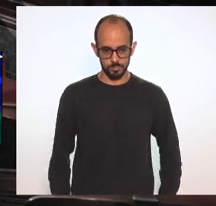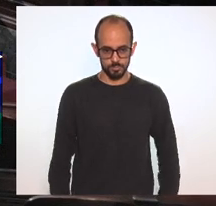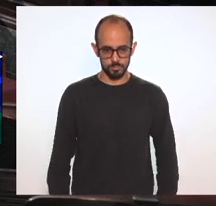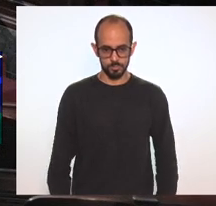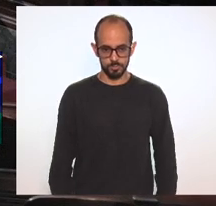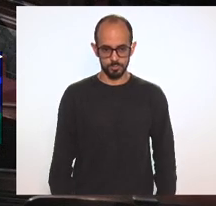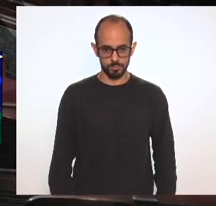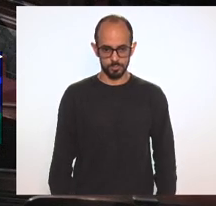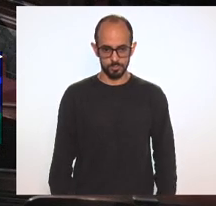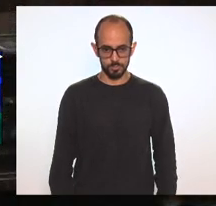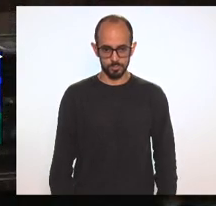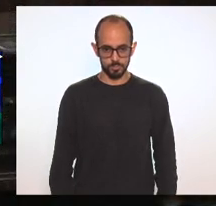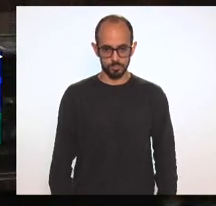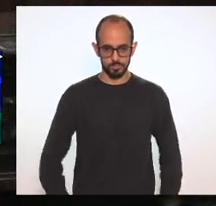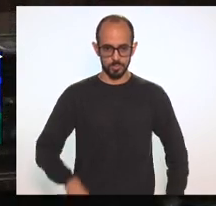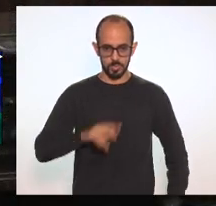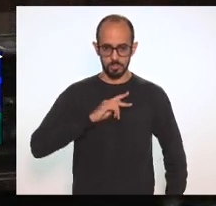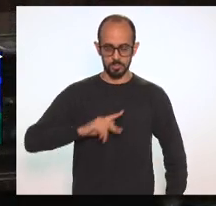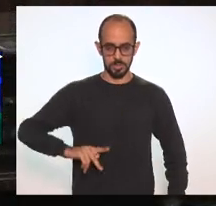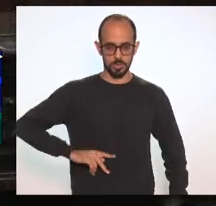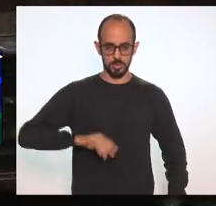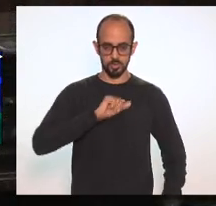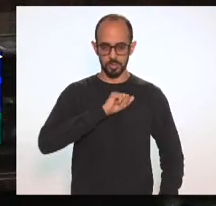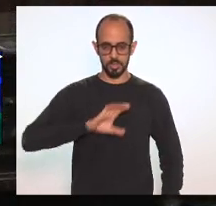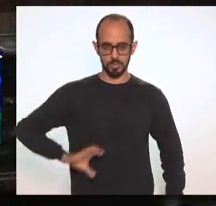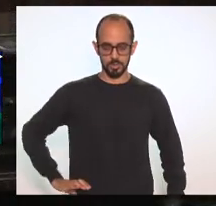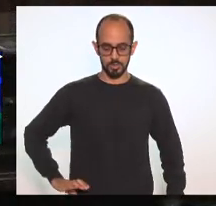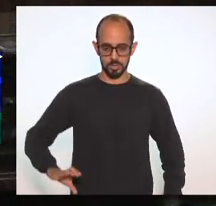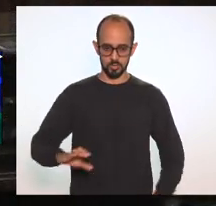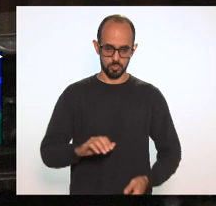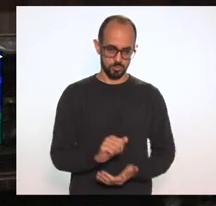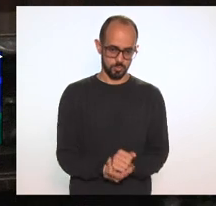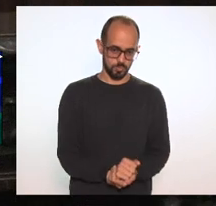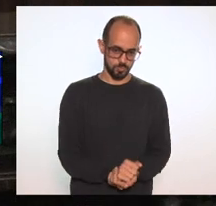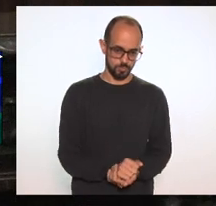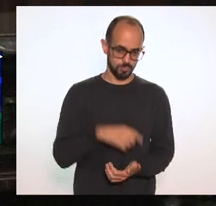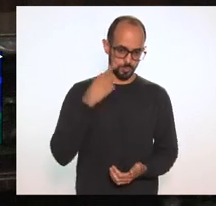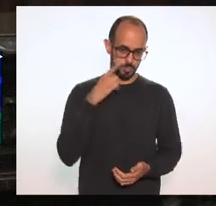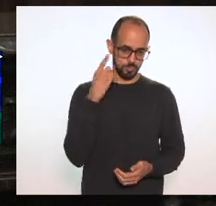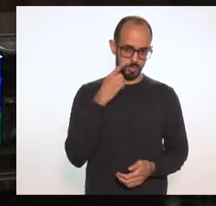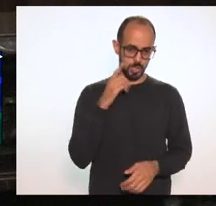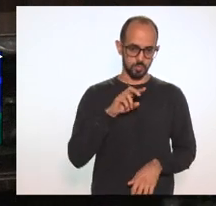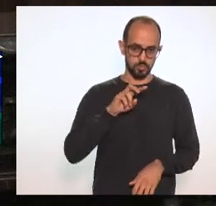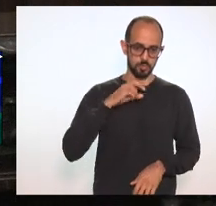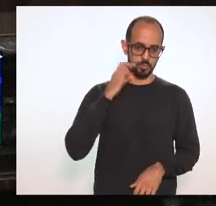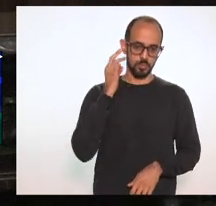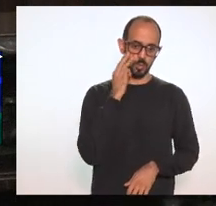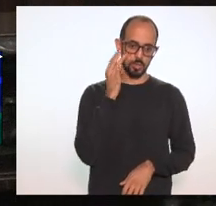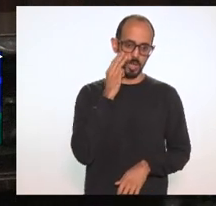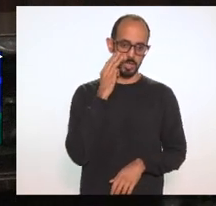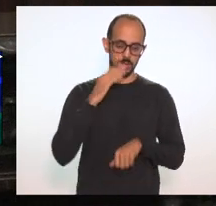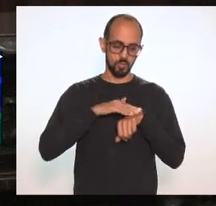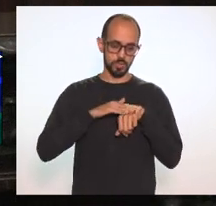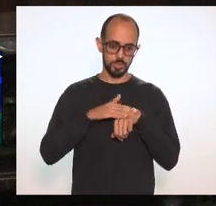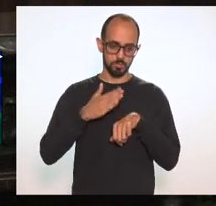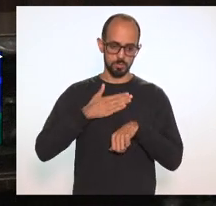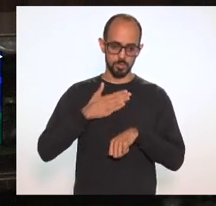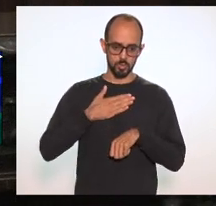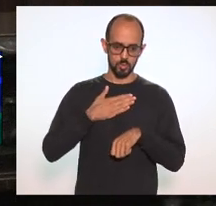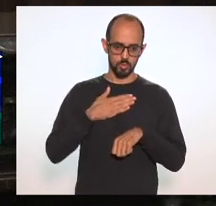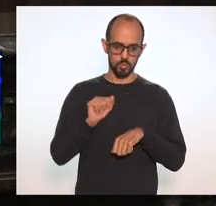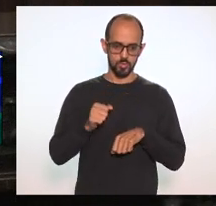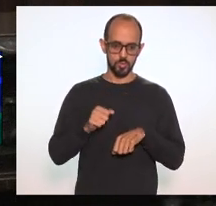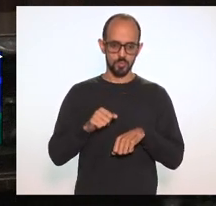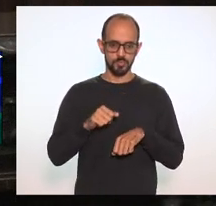o presidente André Ceciliano Deputado waldeck tava conversando comigo ali é